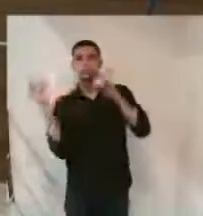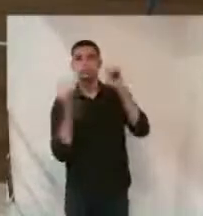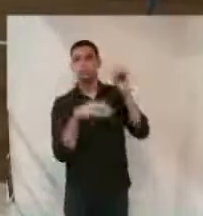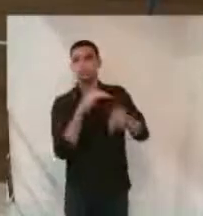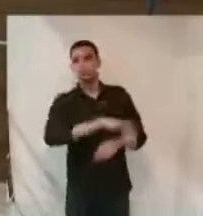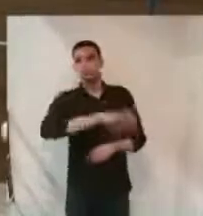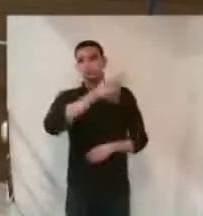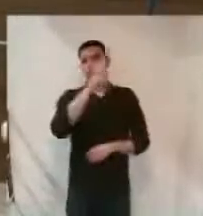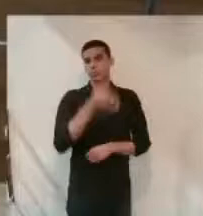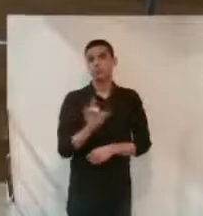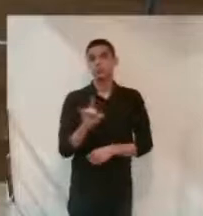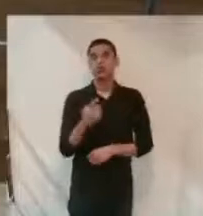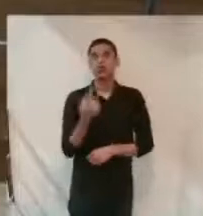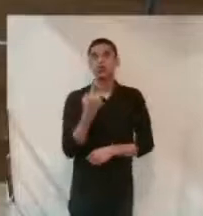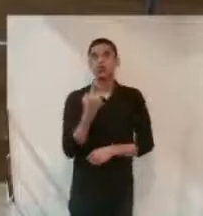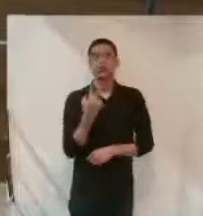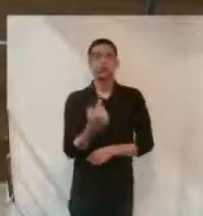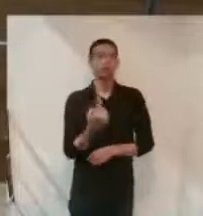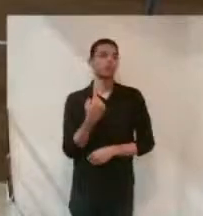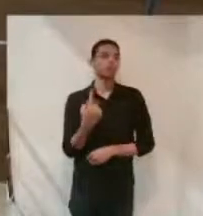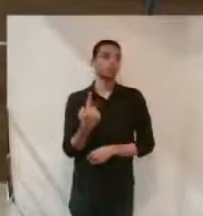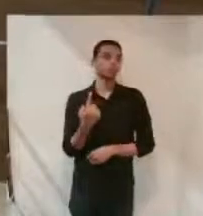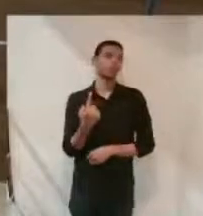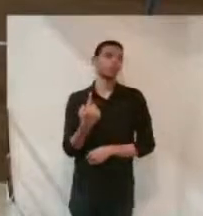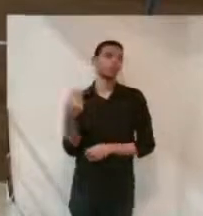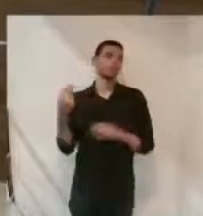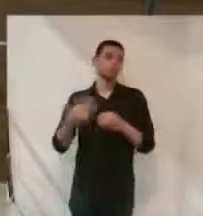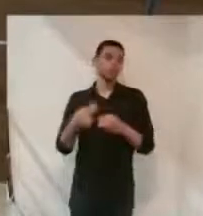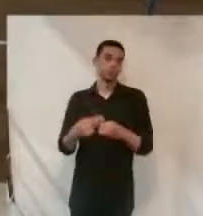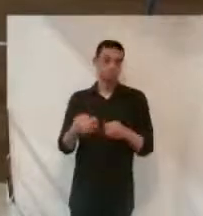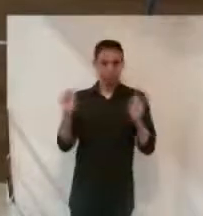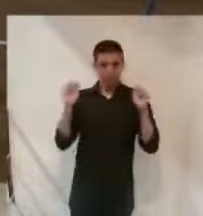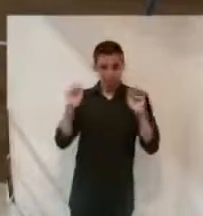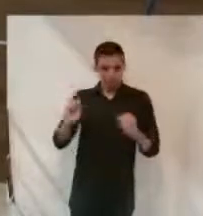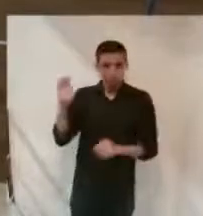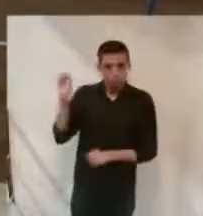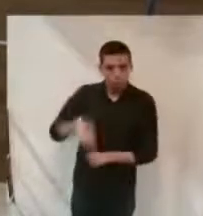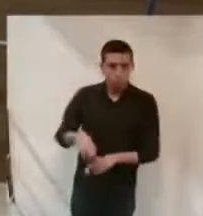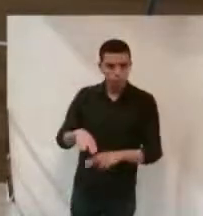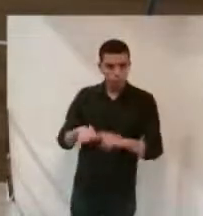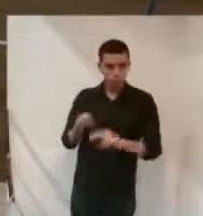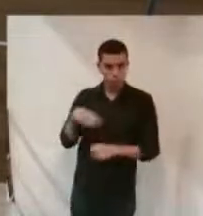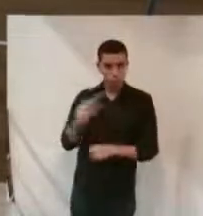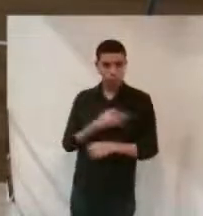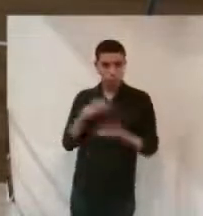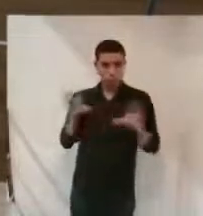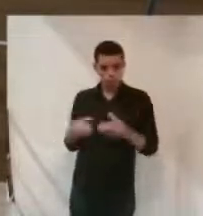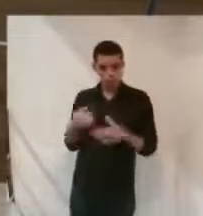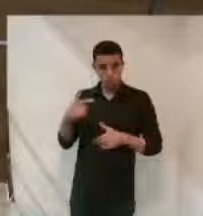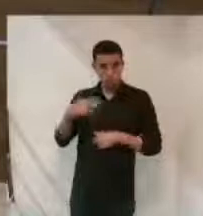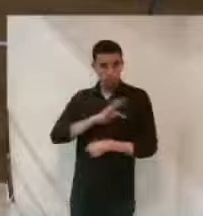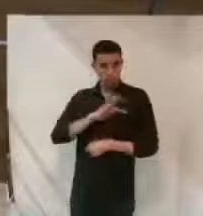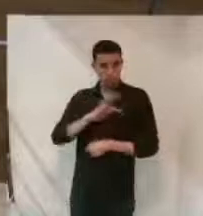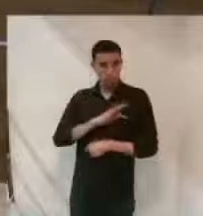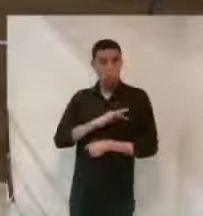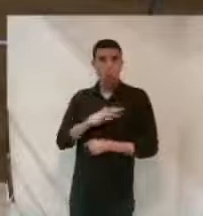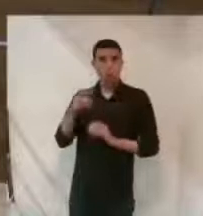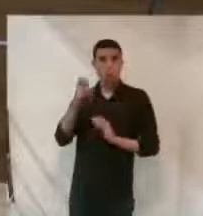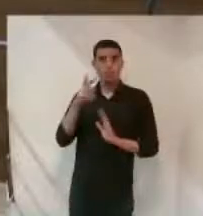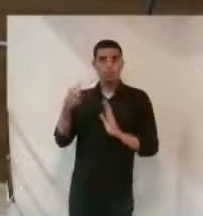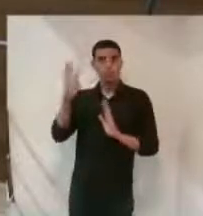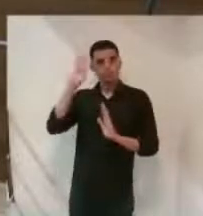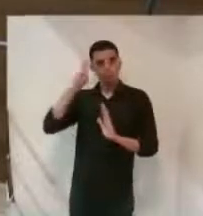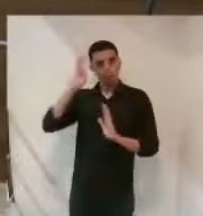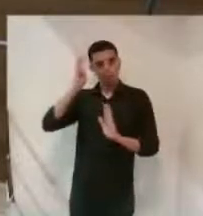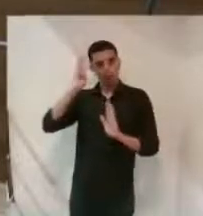de forma correta. E podem, sim, com soluções apresentadas pelo nosso núcleo técnico, destinar corretamente esses